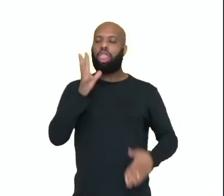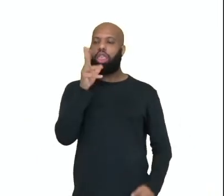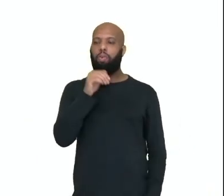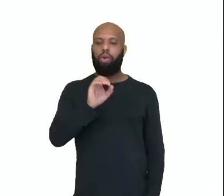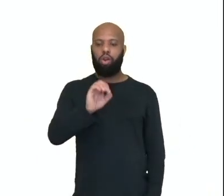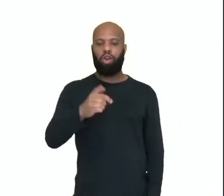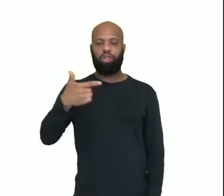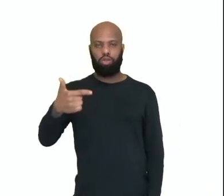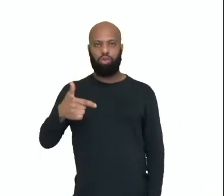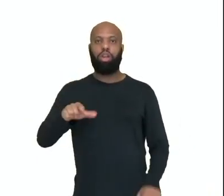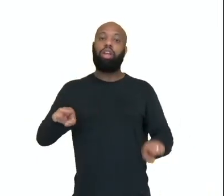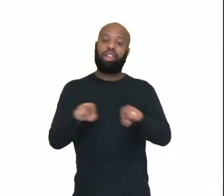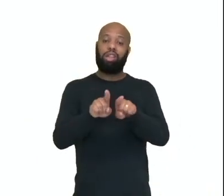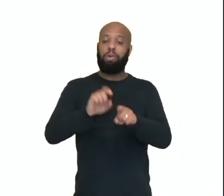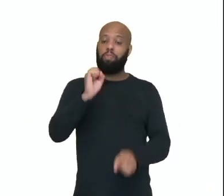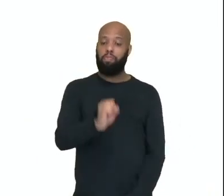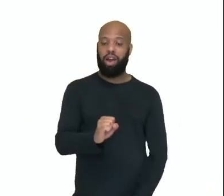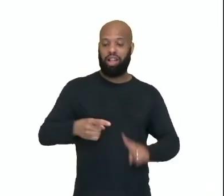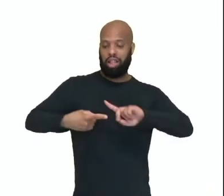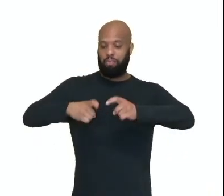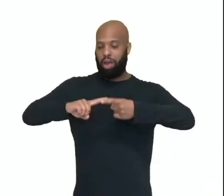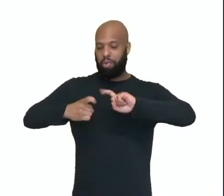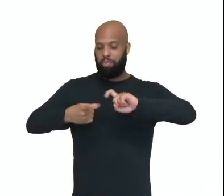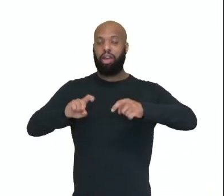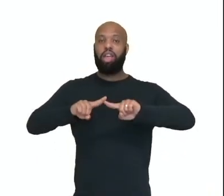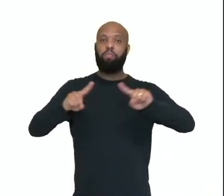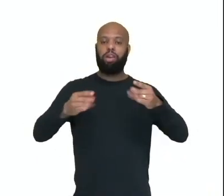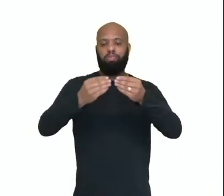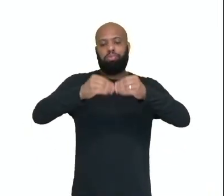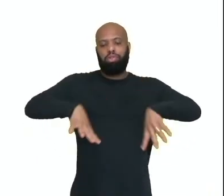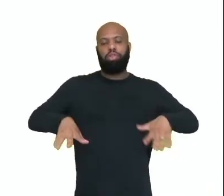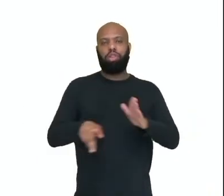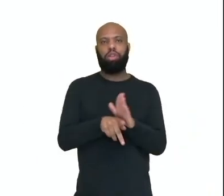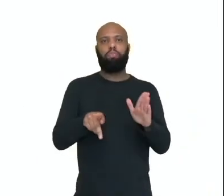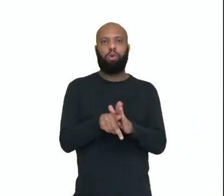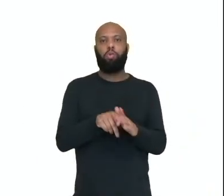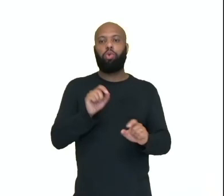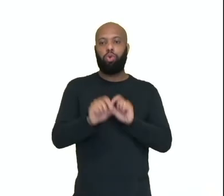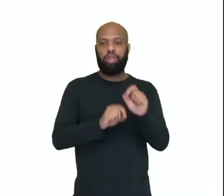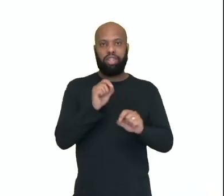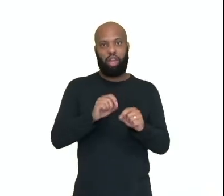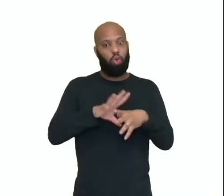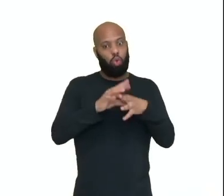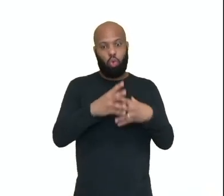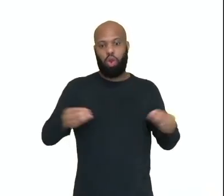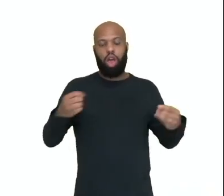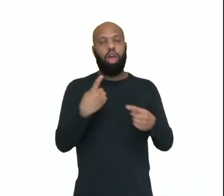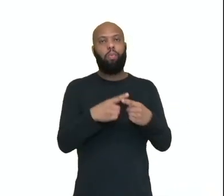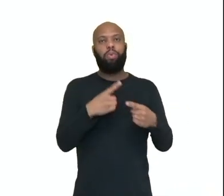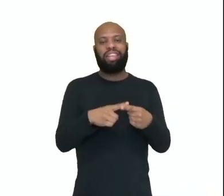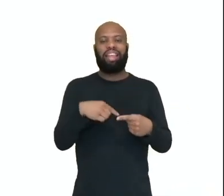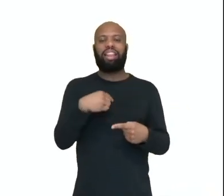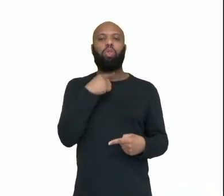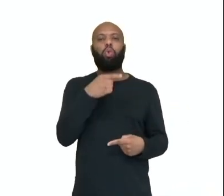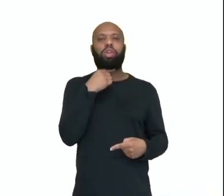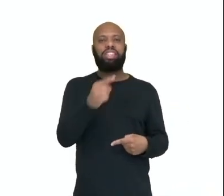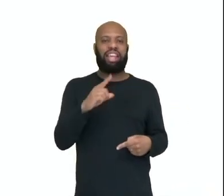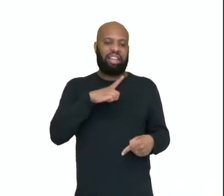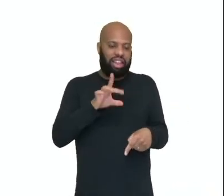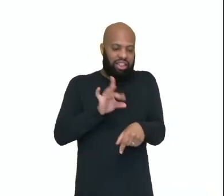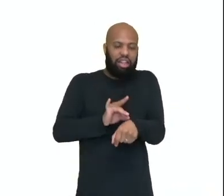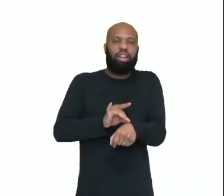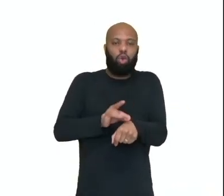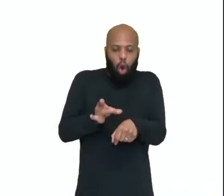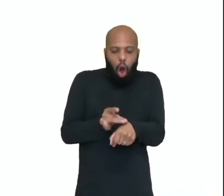micro-organismos existentes no local, mas prejudica a cicatrização, pois atrapalha a formação de fibras de colágeno que irão preencher o